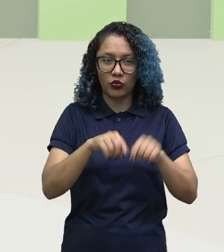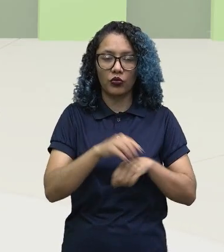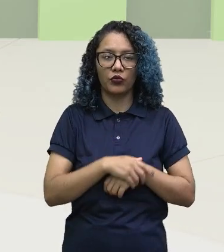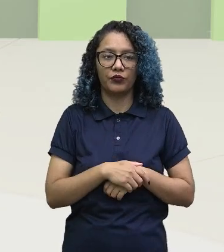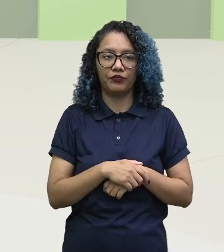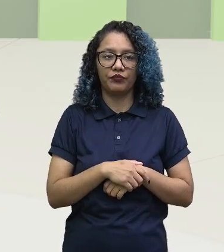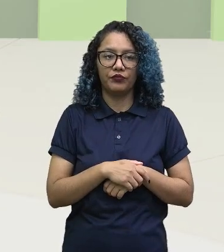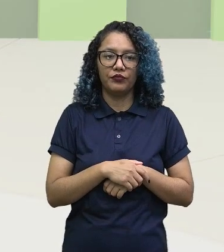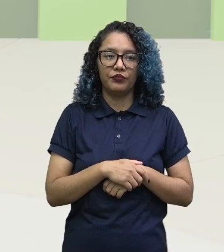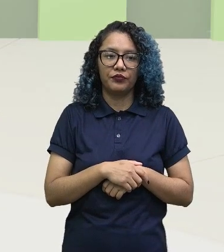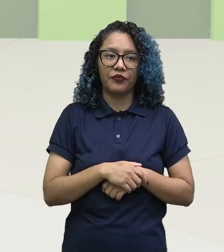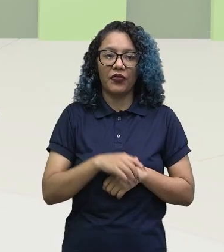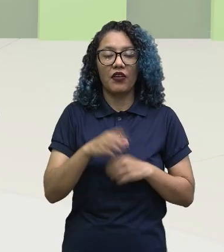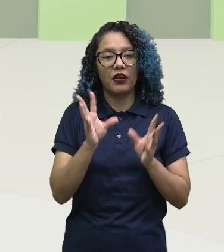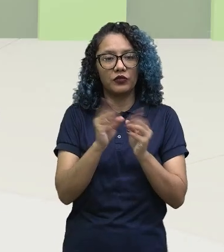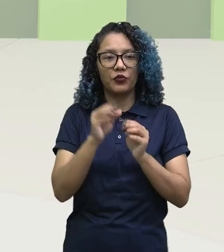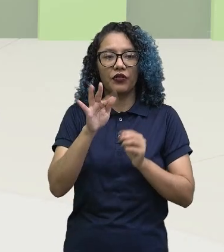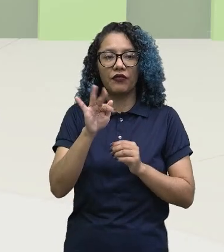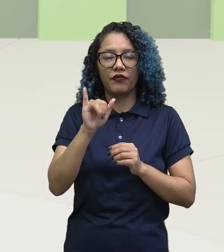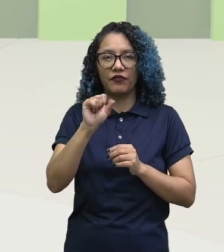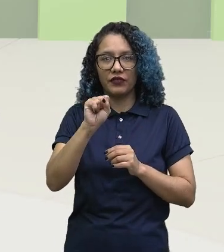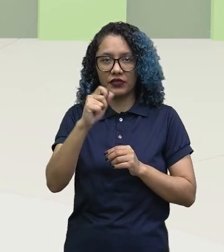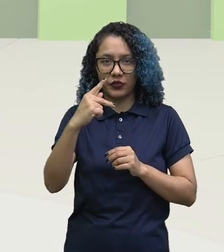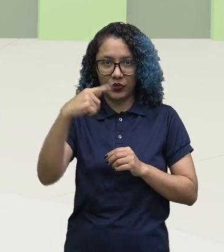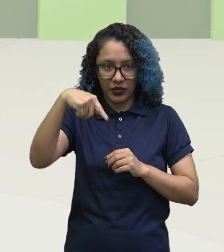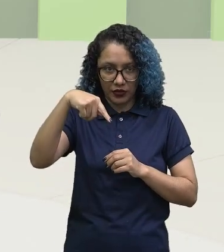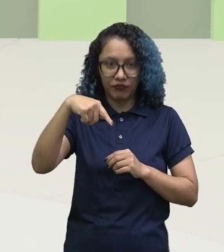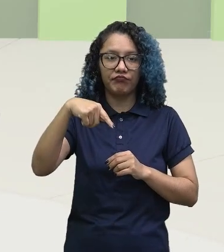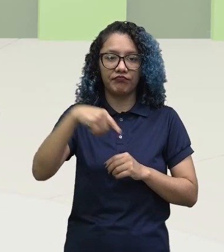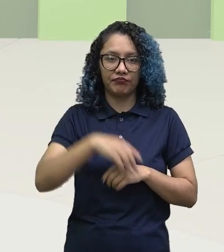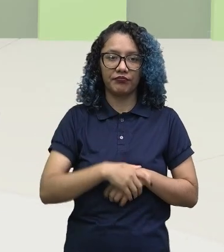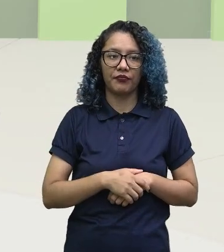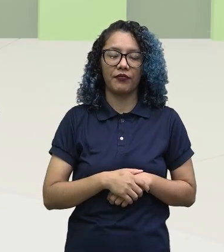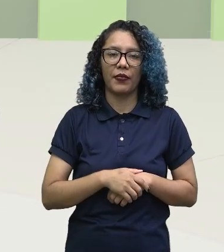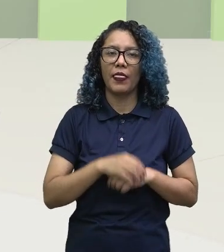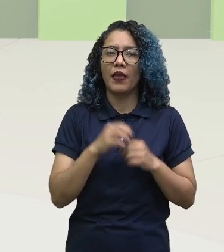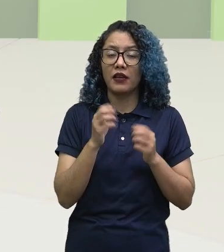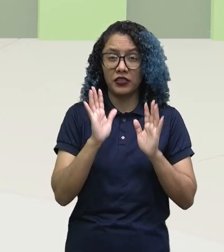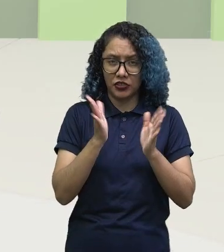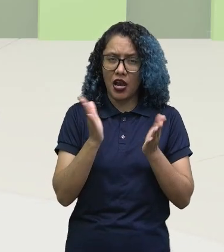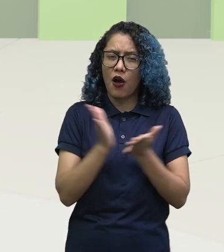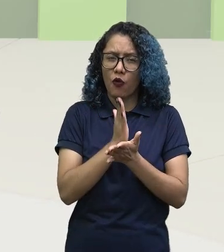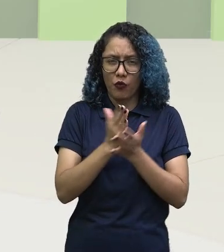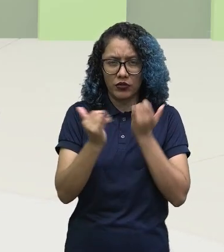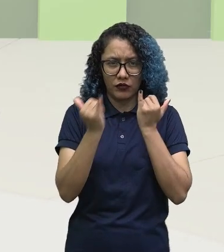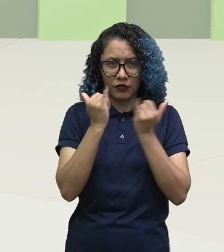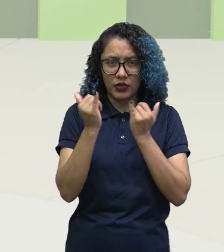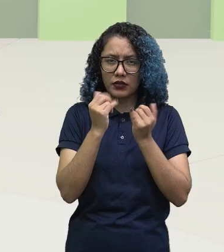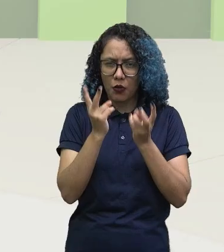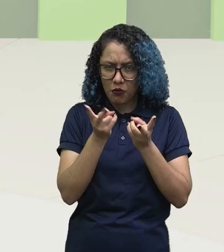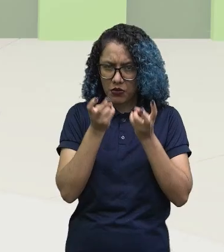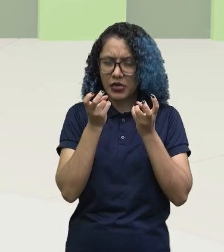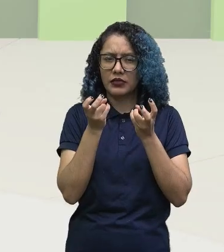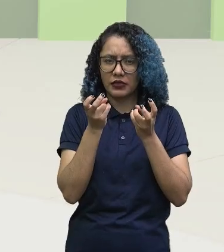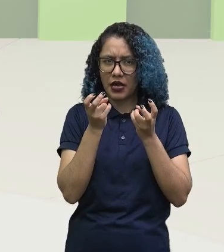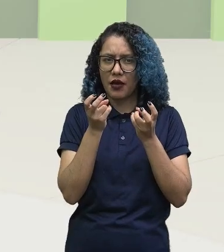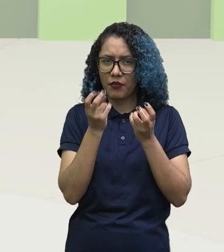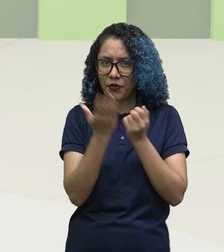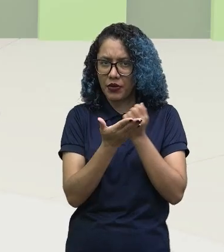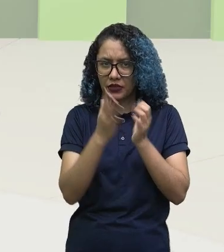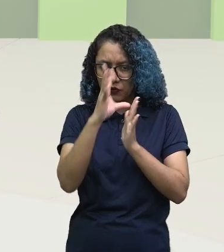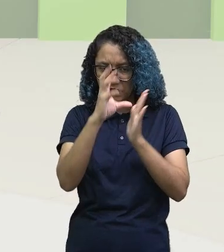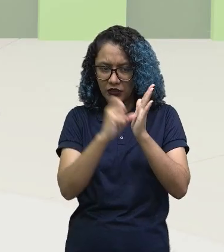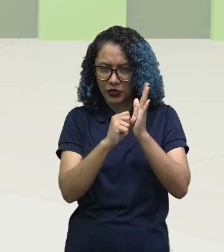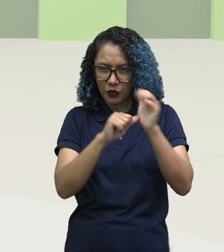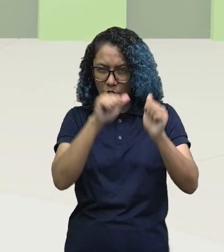ficha de informações de segurança de produtos químicos. Já é possível identificar algumas informações através desses símbolos. Então, esses símbolos